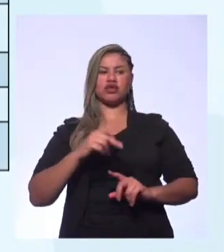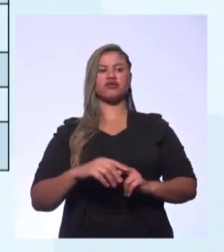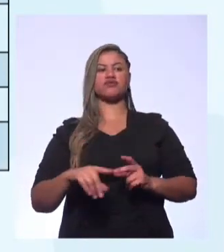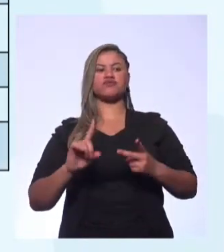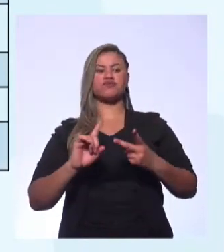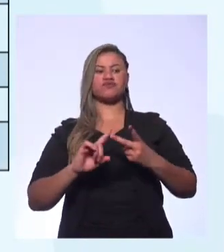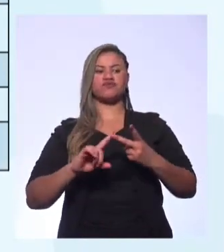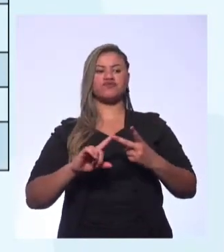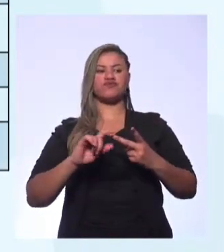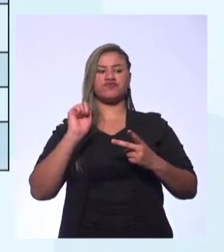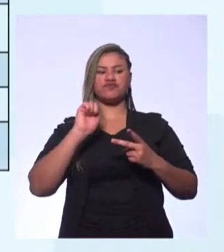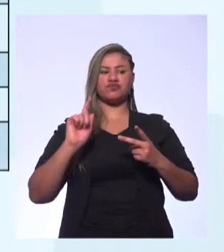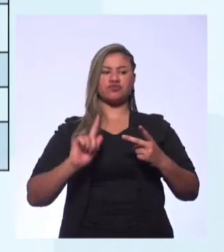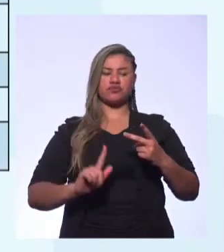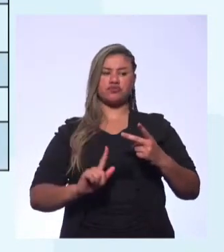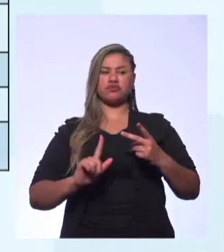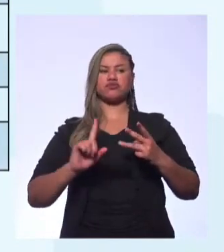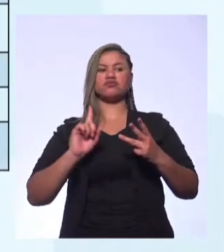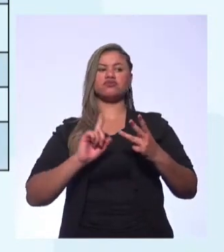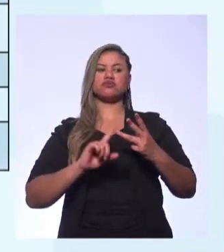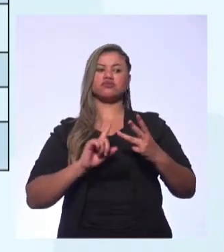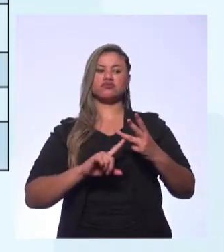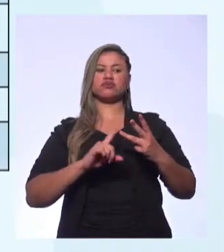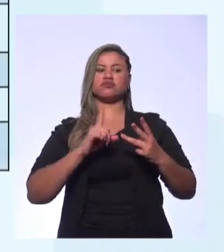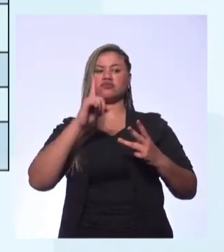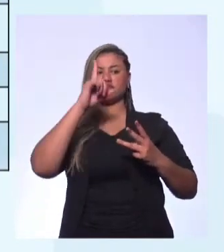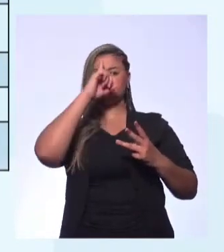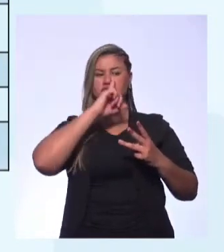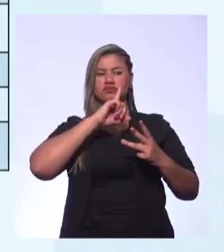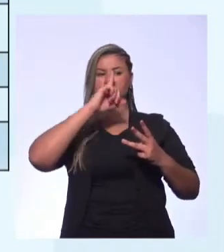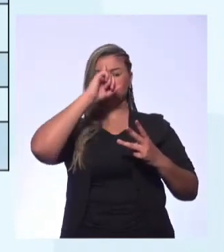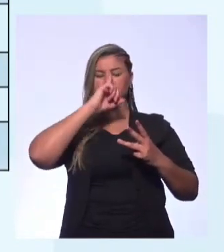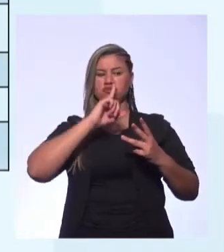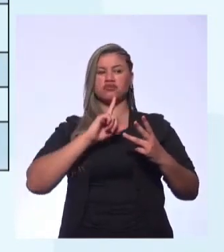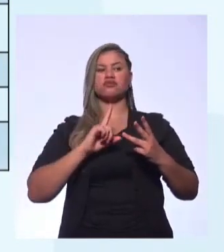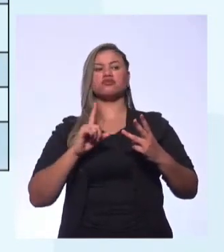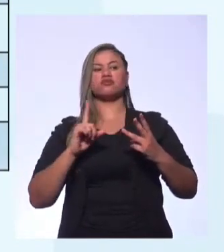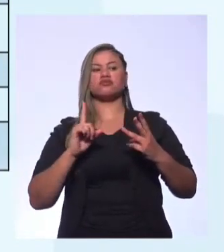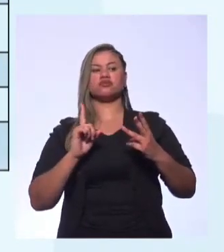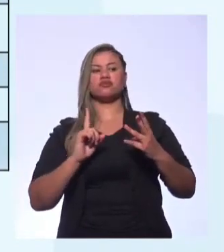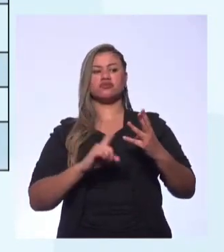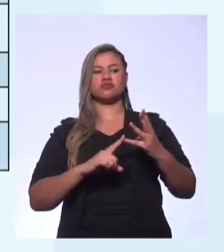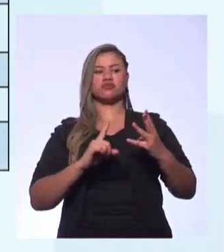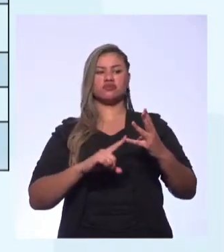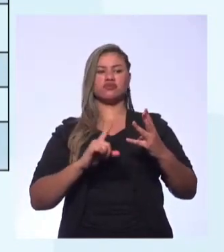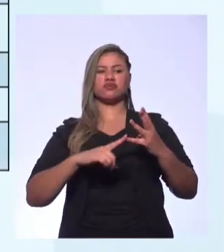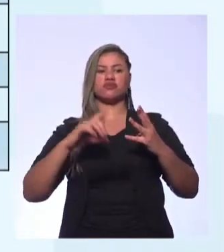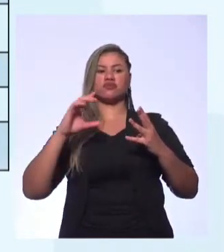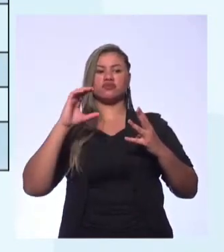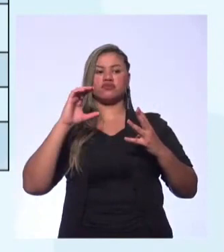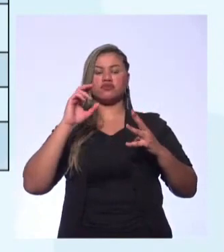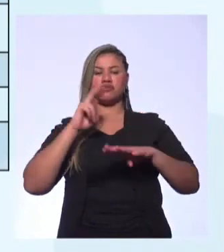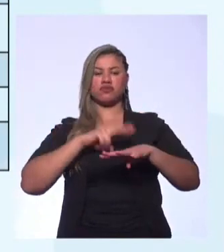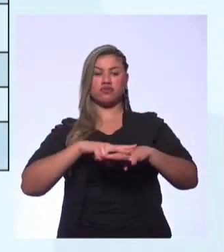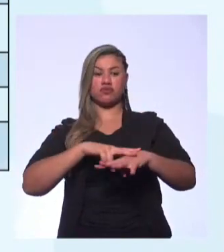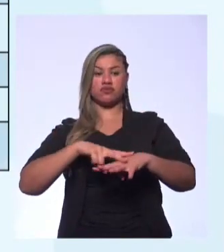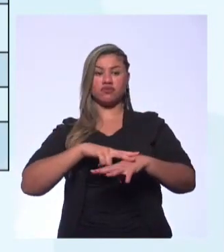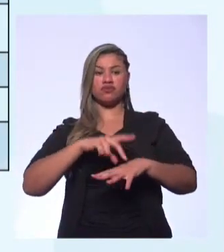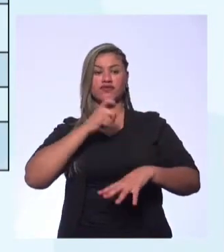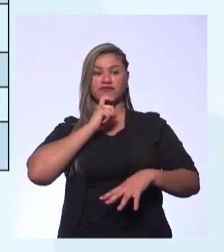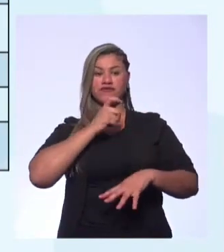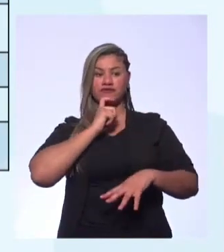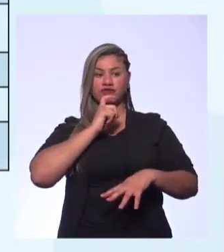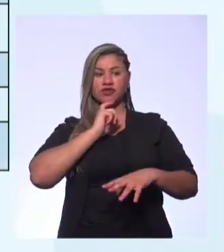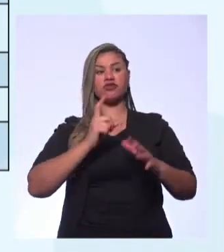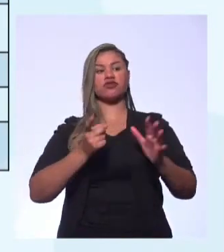H. O azul é o O, que é o oxigênio. O laranjinha, né, o amarelo, ele é o N, que é o nitrogênio. O verdinho é o